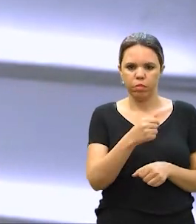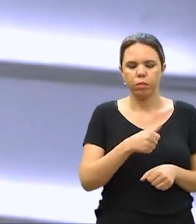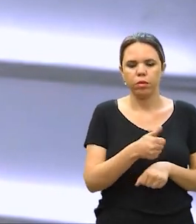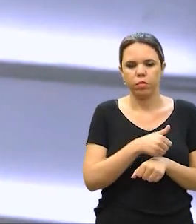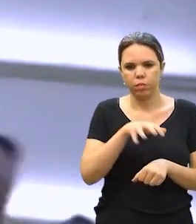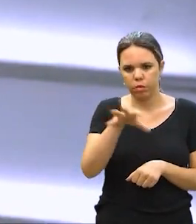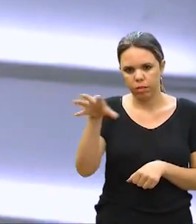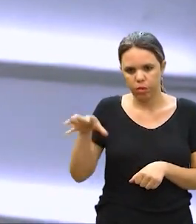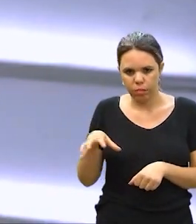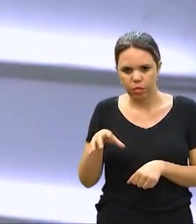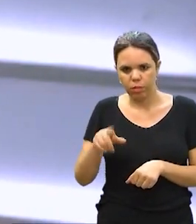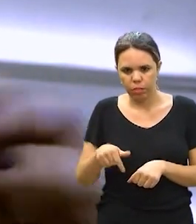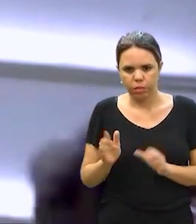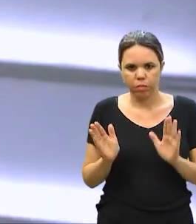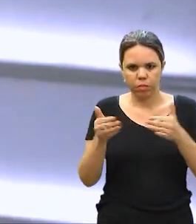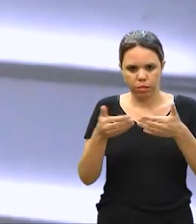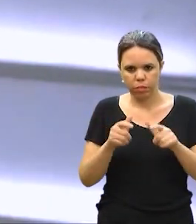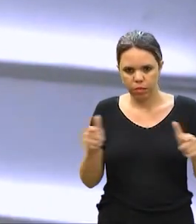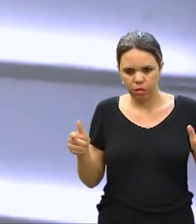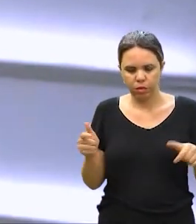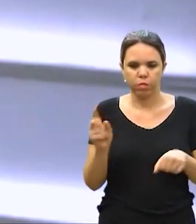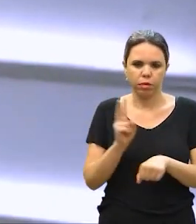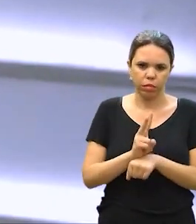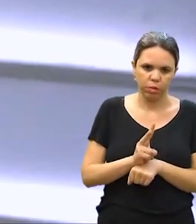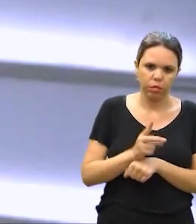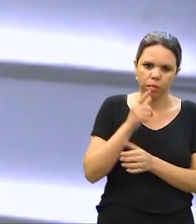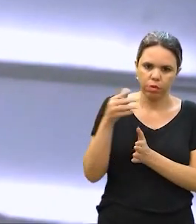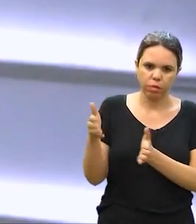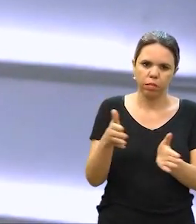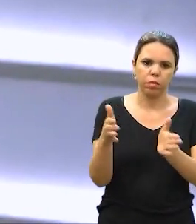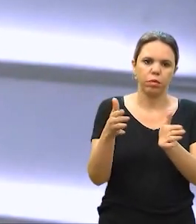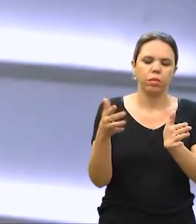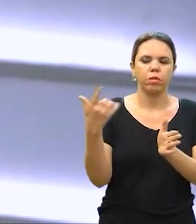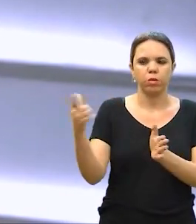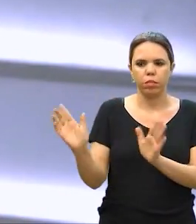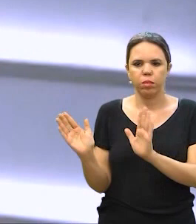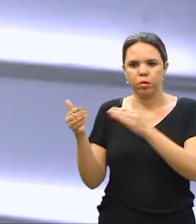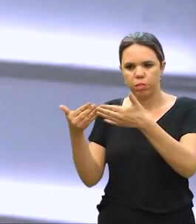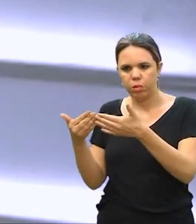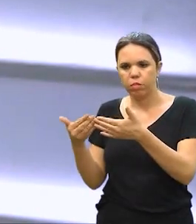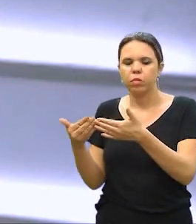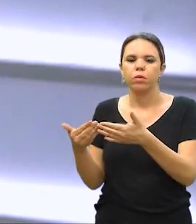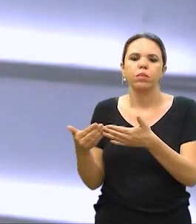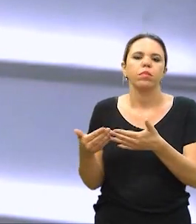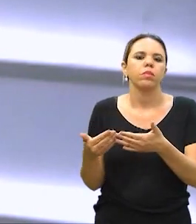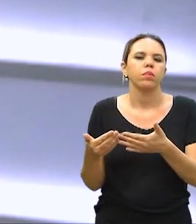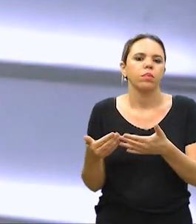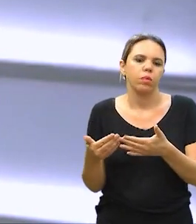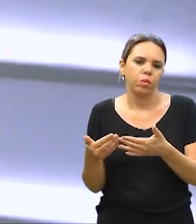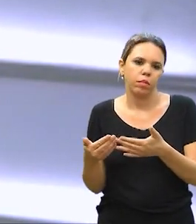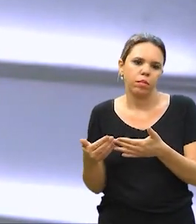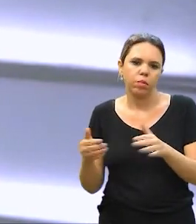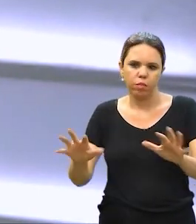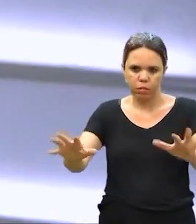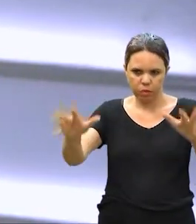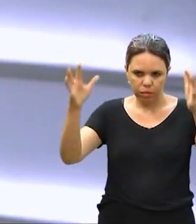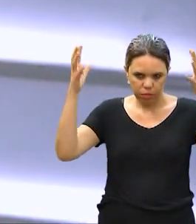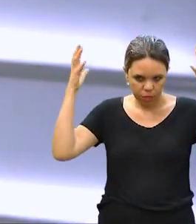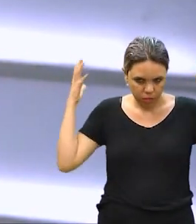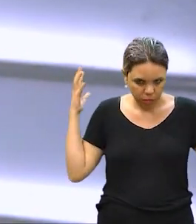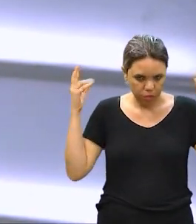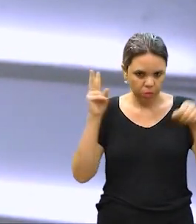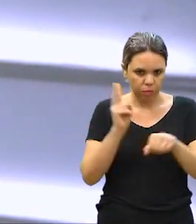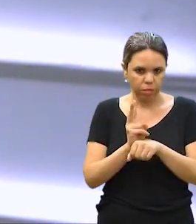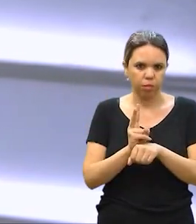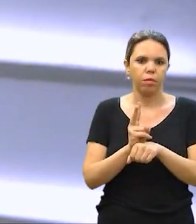Então, a gente tem áreas que são voltadas maior para a proteção dos recursos naturais, outras voltadas para os nossos recursos de vegetação, para a